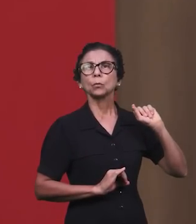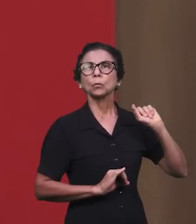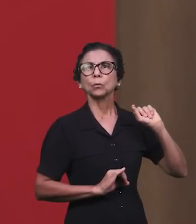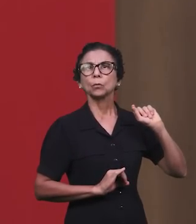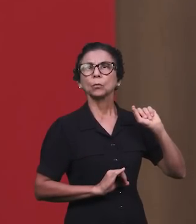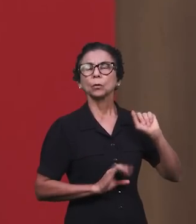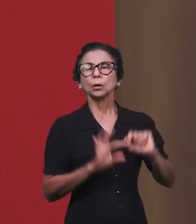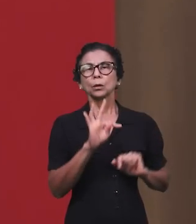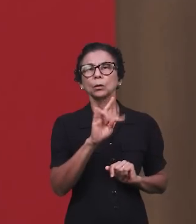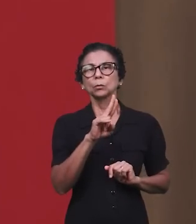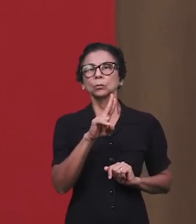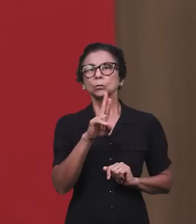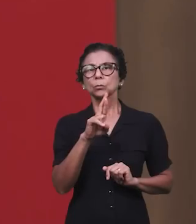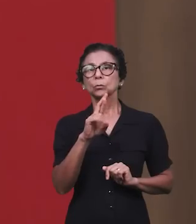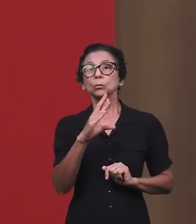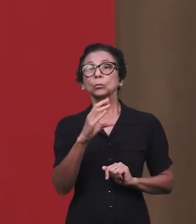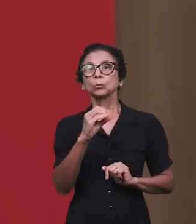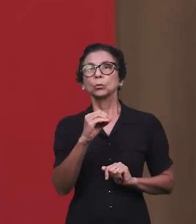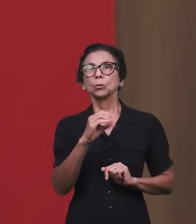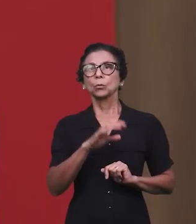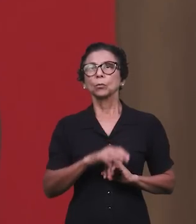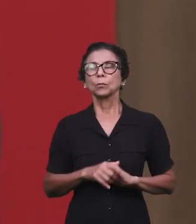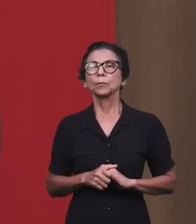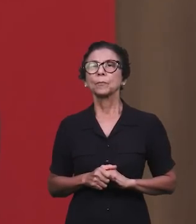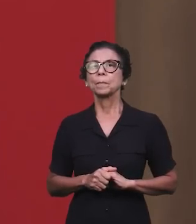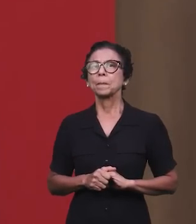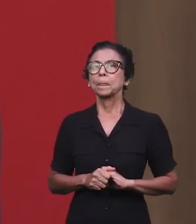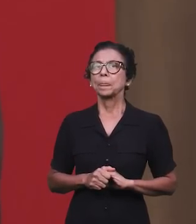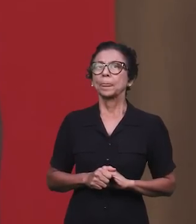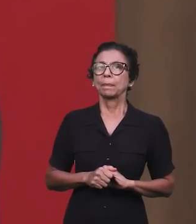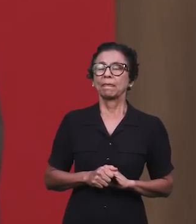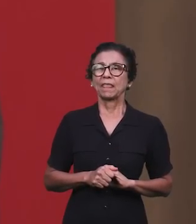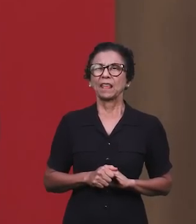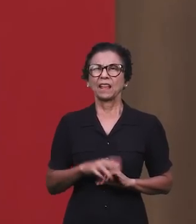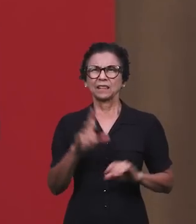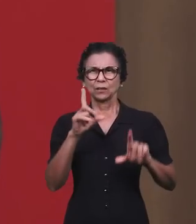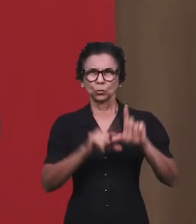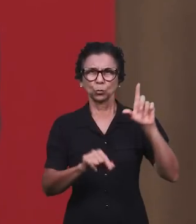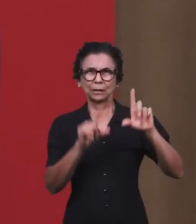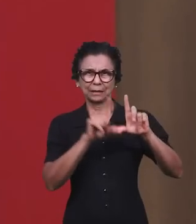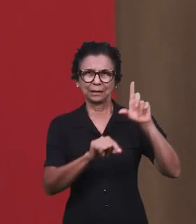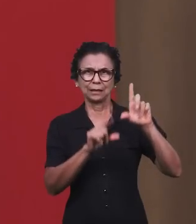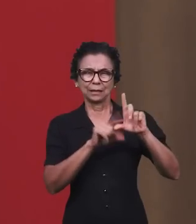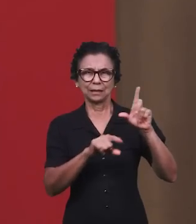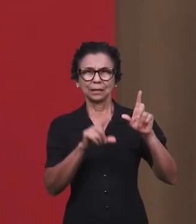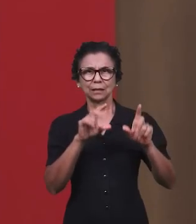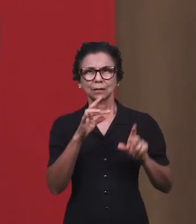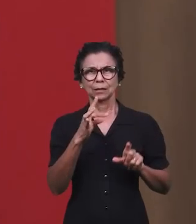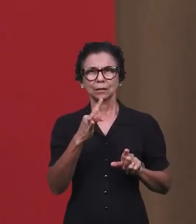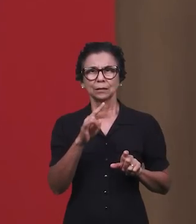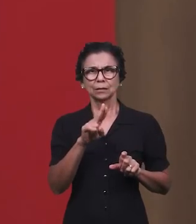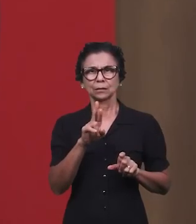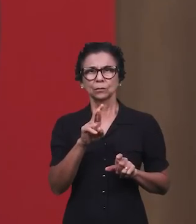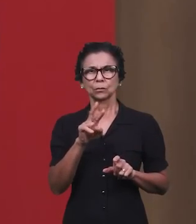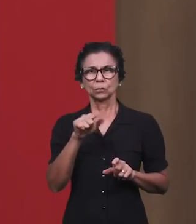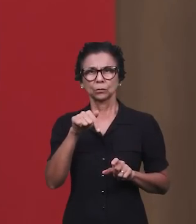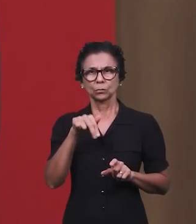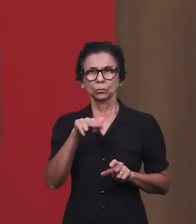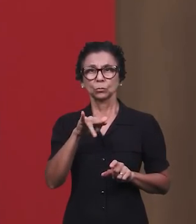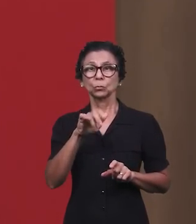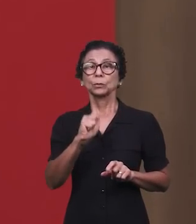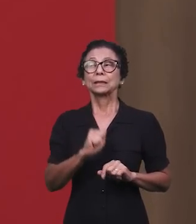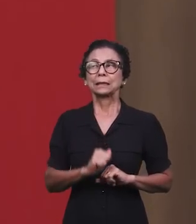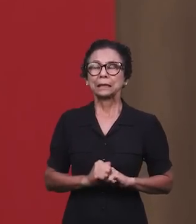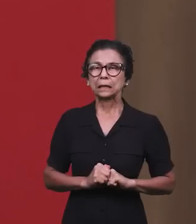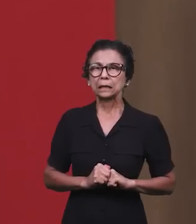Turco-otomano. Turco-otomano. A gente chega até a dizer que é contra a Turquia, né? Não é? E por que a Inglaterra